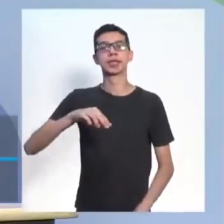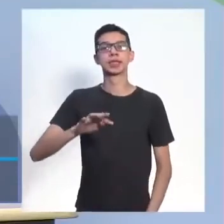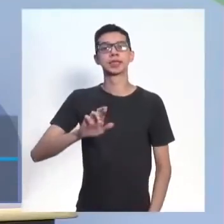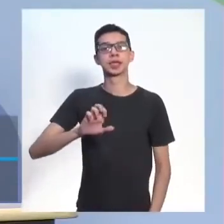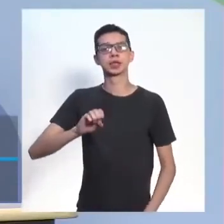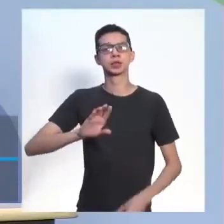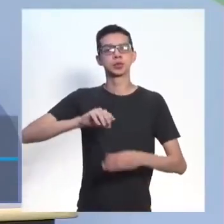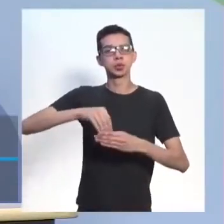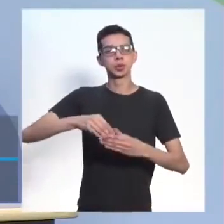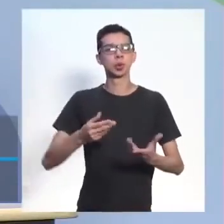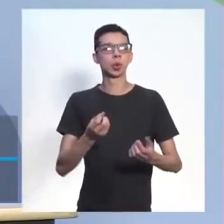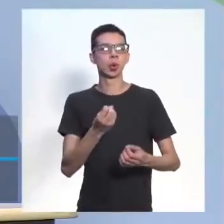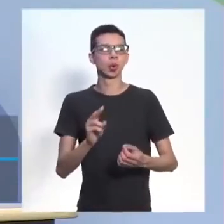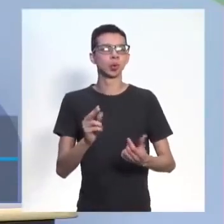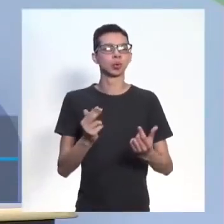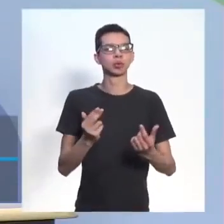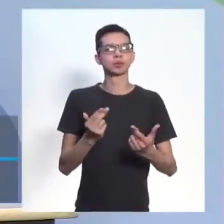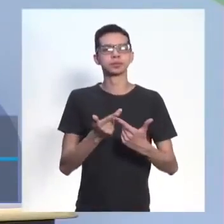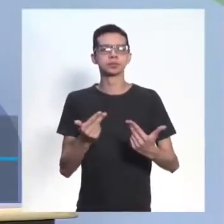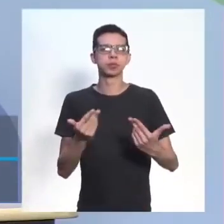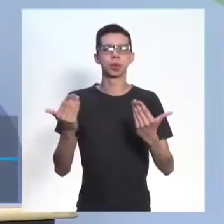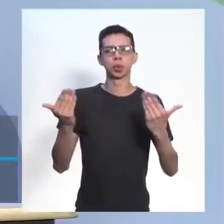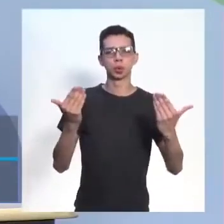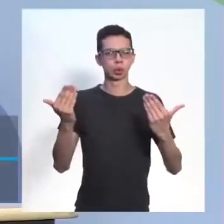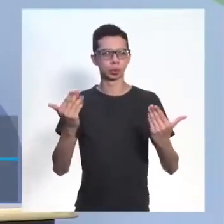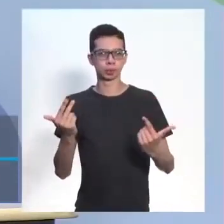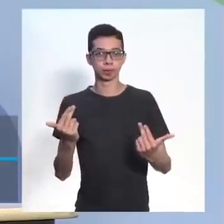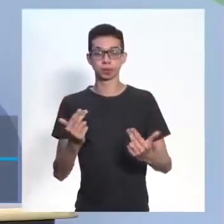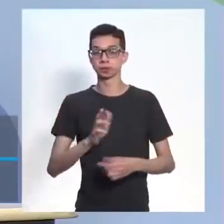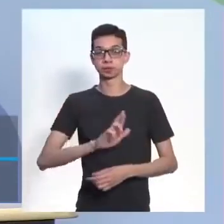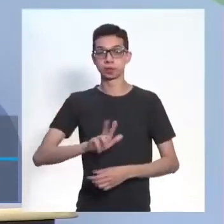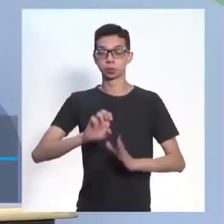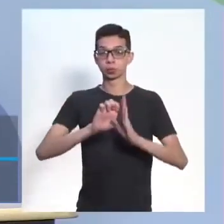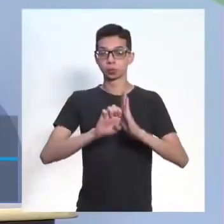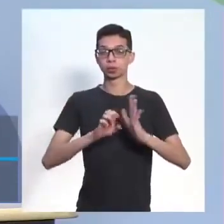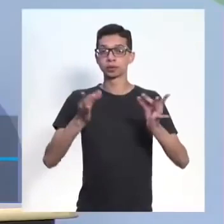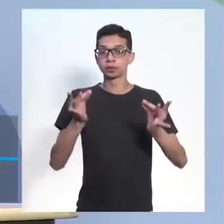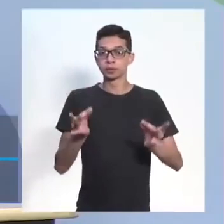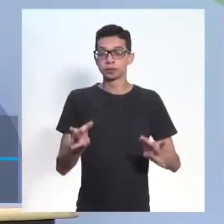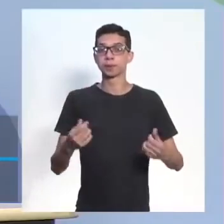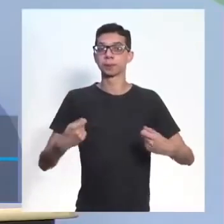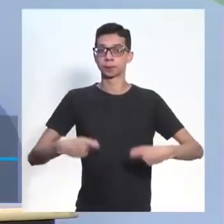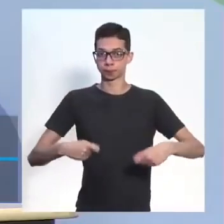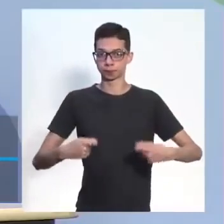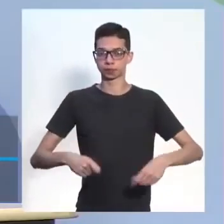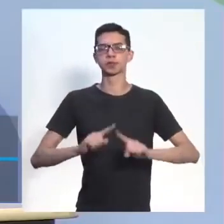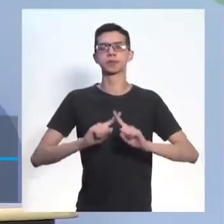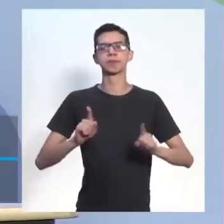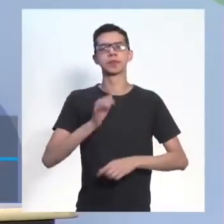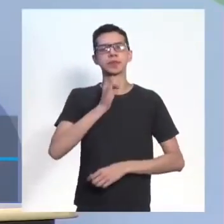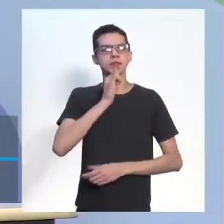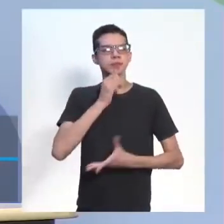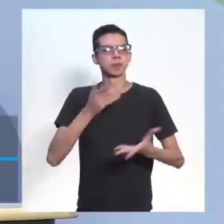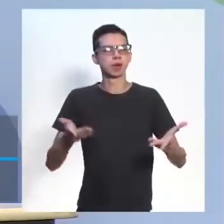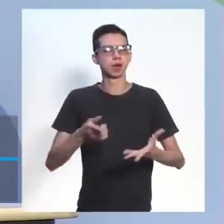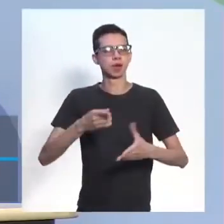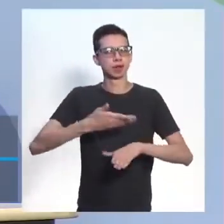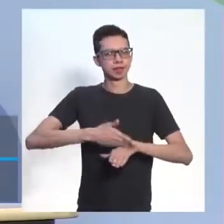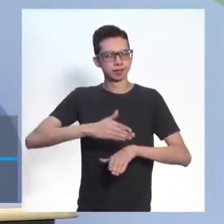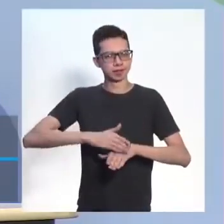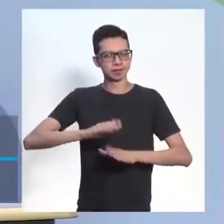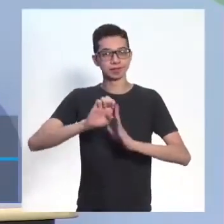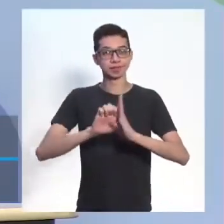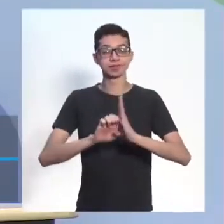necessariamente. Alguns exercícios são mais específicos e requerem isso. Mas, por exemplo, esse, ele permite